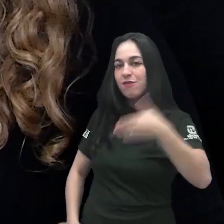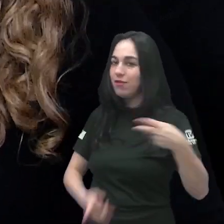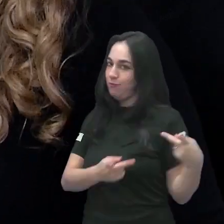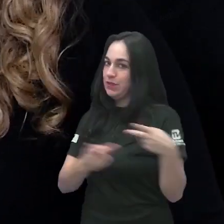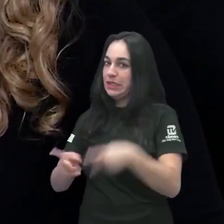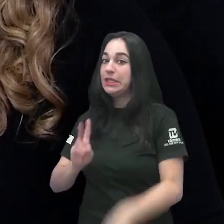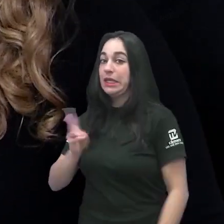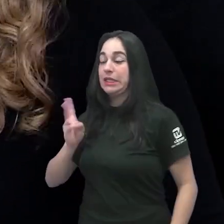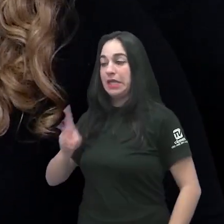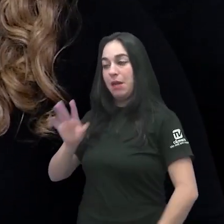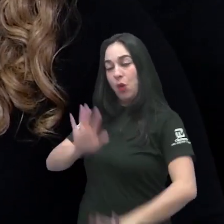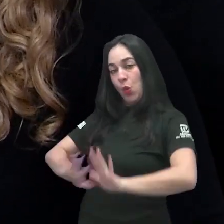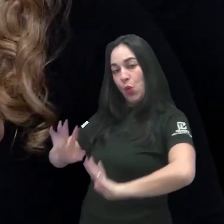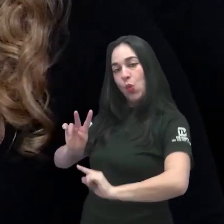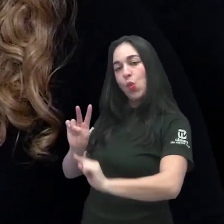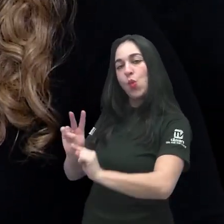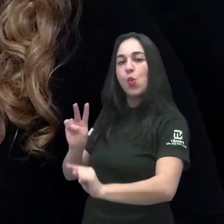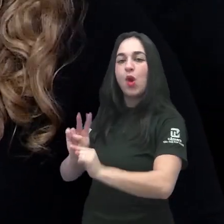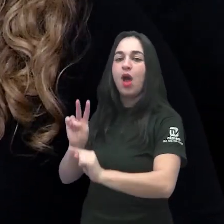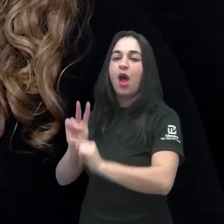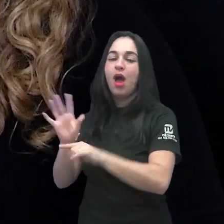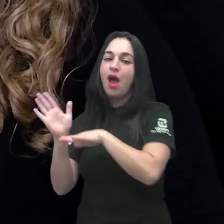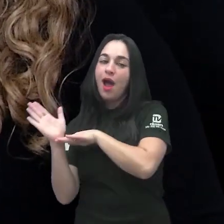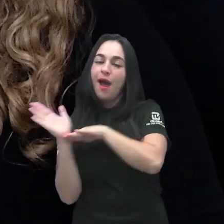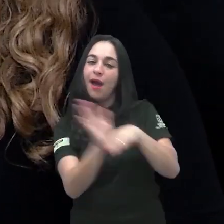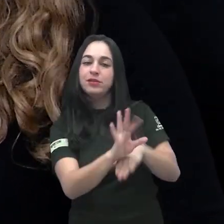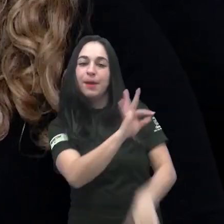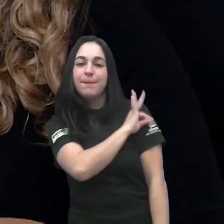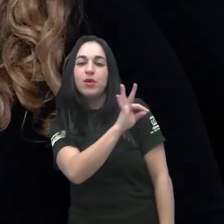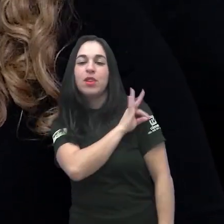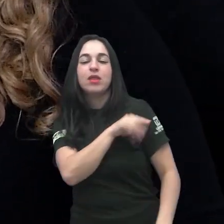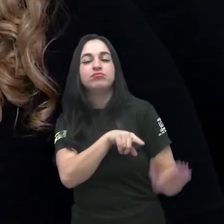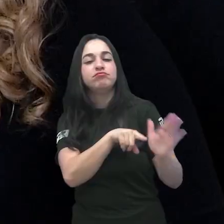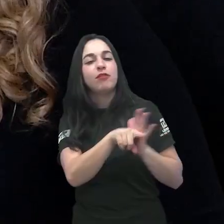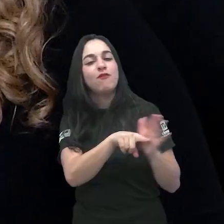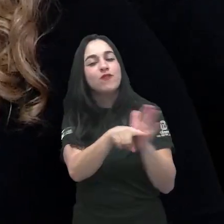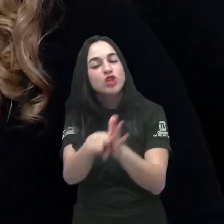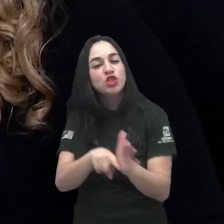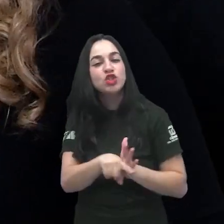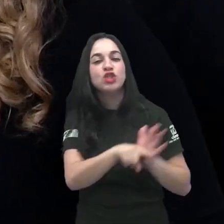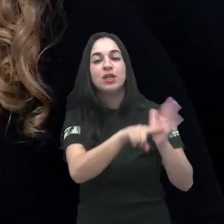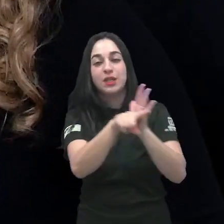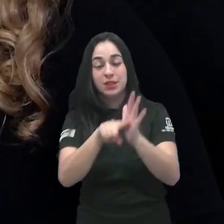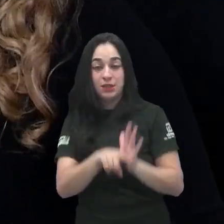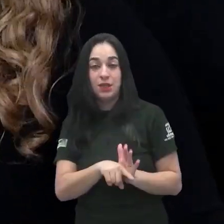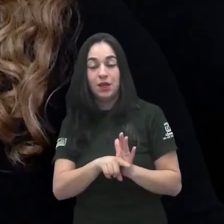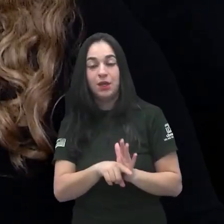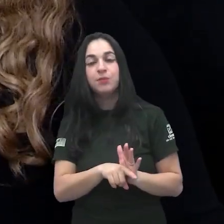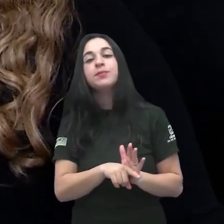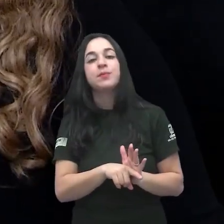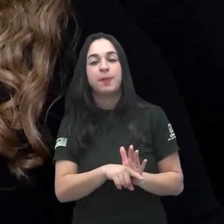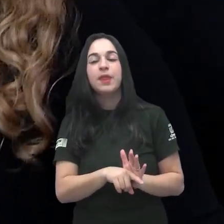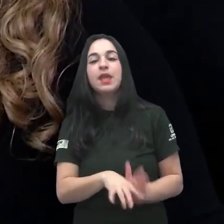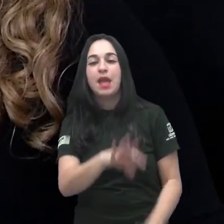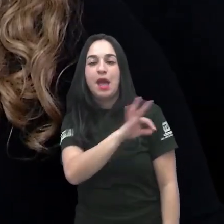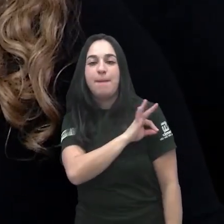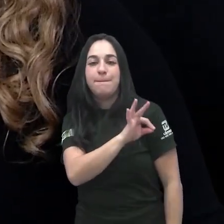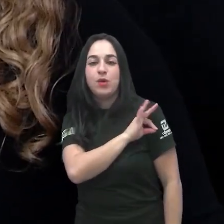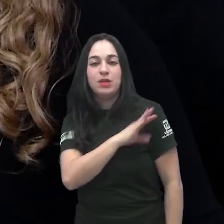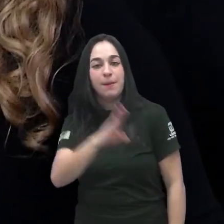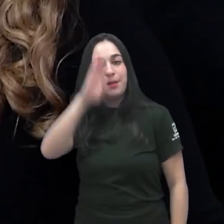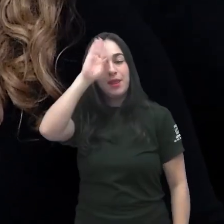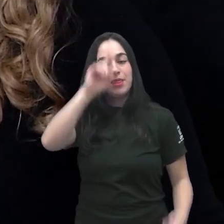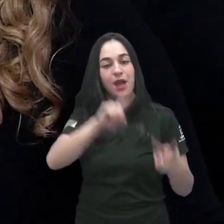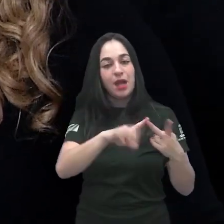efetivo, né, com relação àquela região, ajuda a Polícia Civil nas investigações, né, e a GCM também